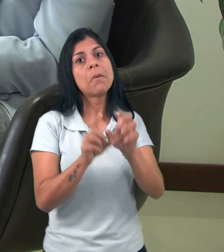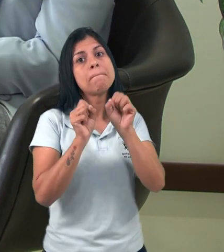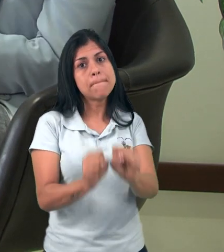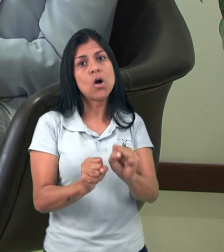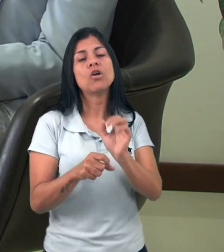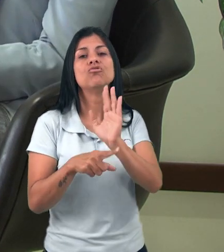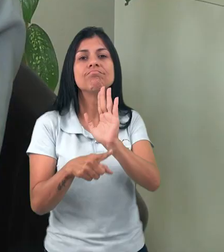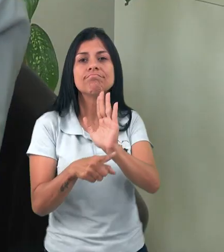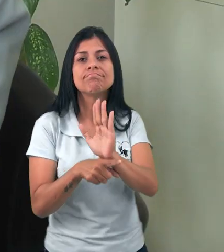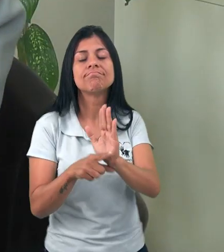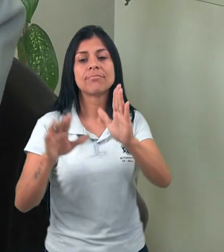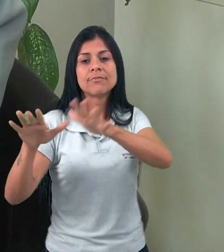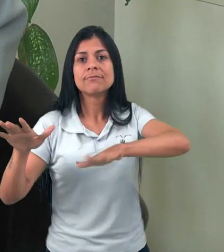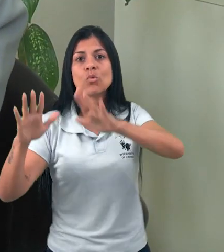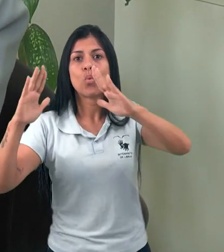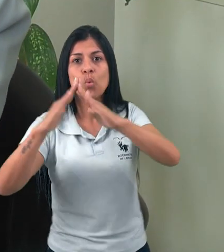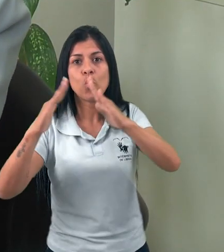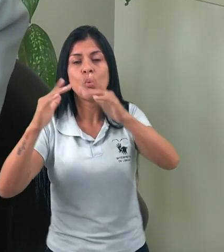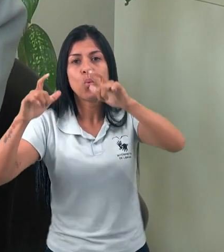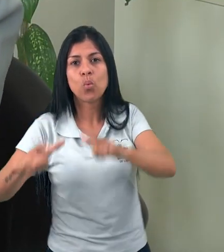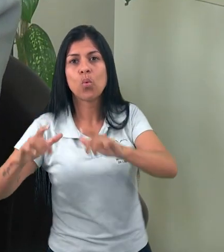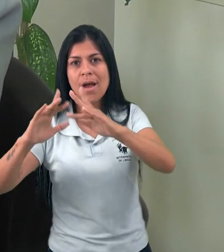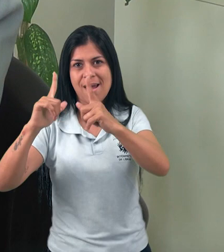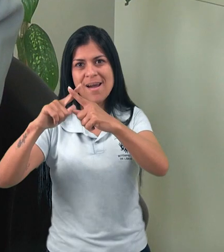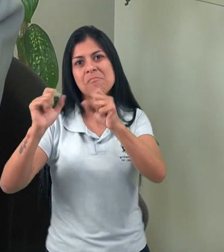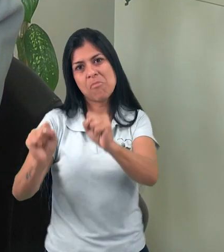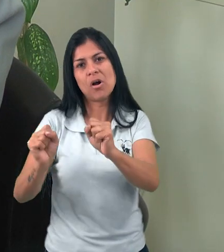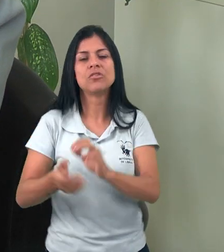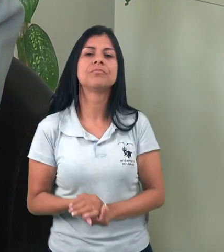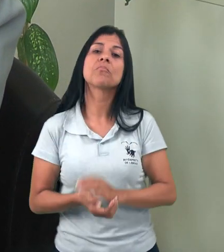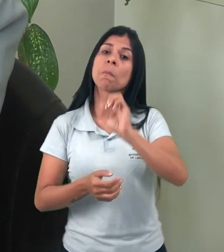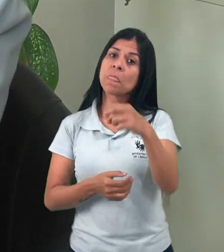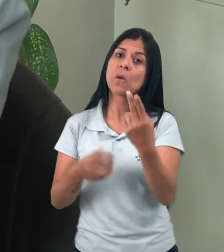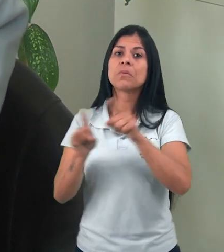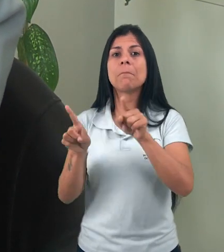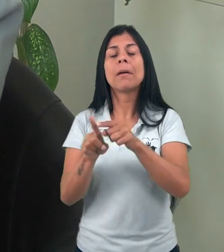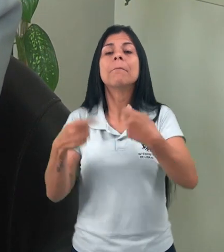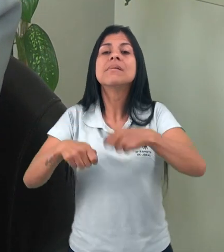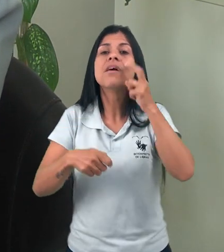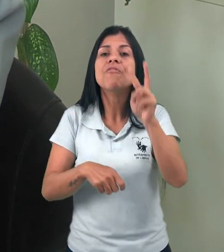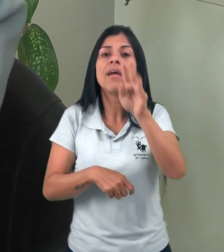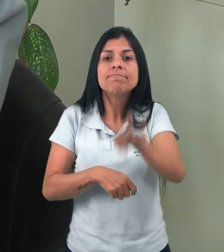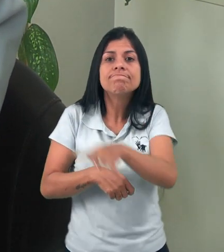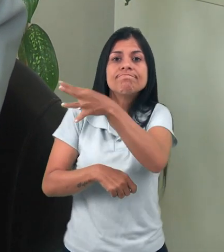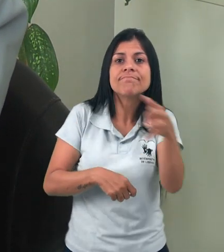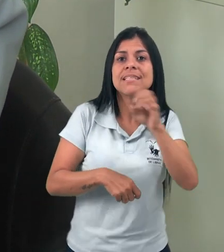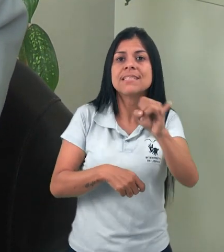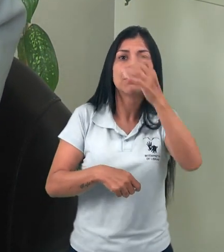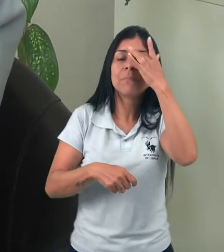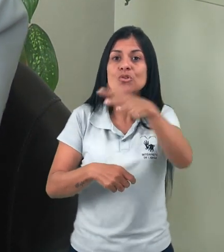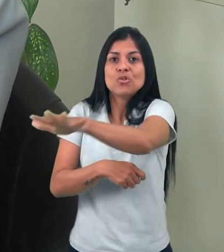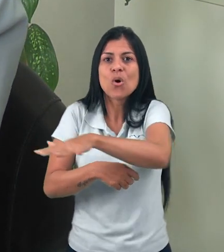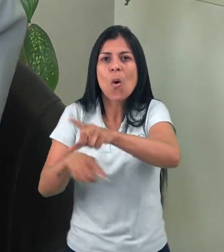atendimento é a igreja, e o calendário do local. Porque a gente tem que levar em conta que pode ser época de colheita. Então, na verdade,